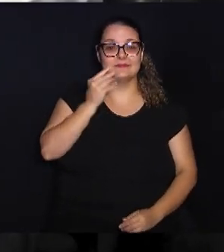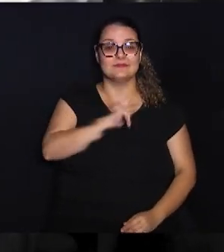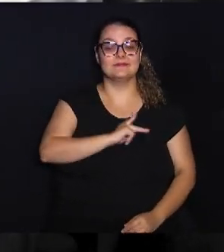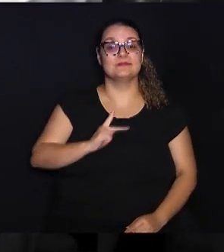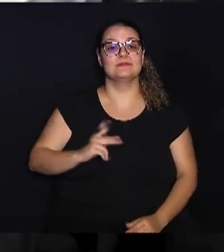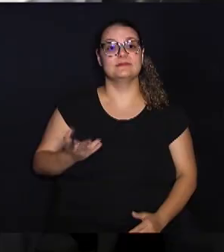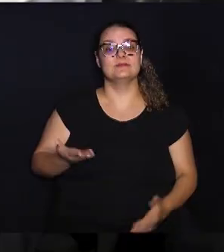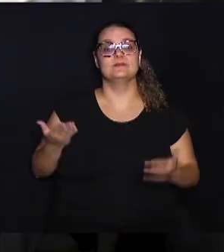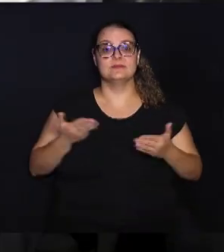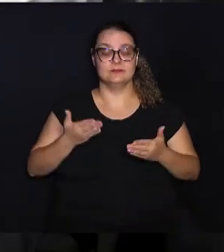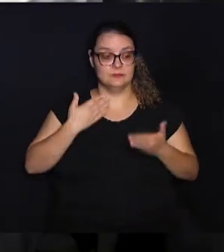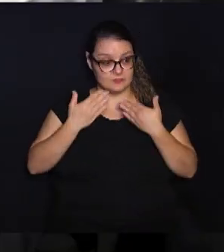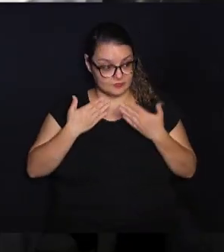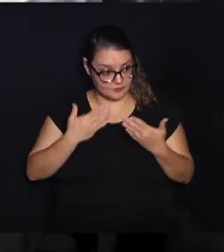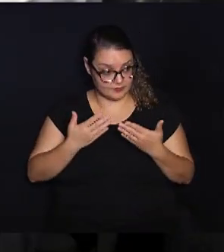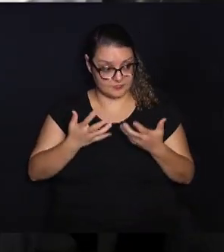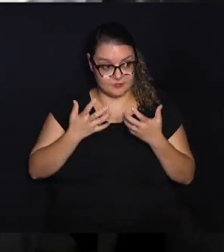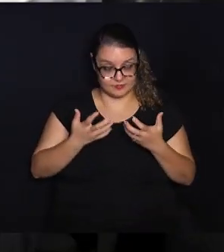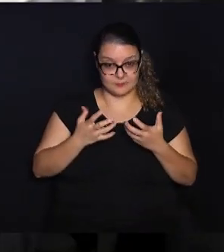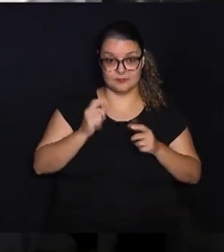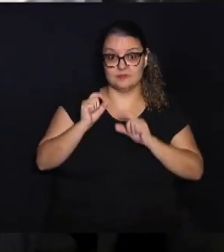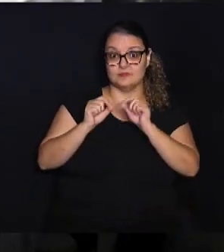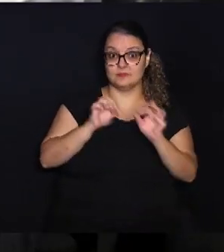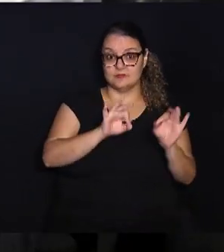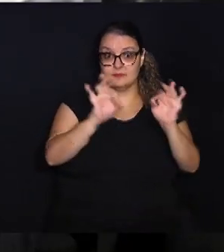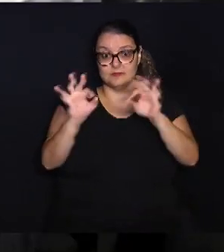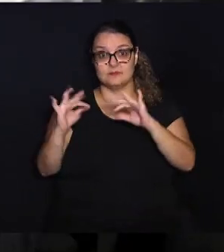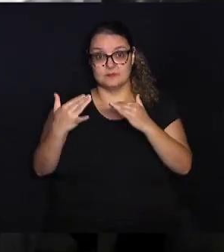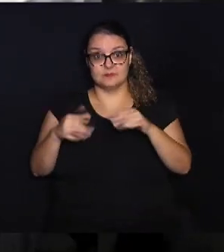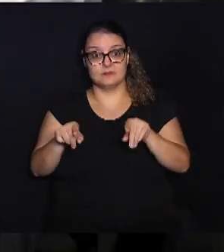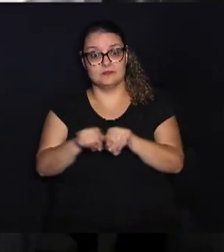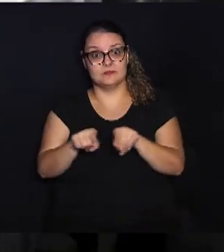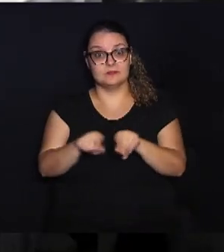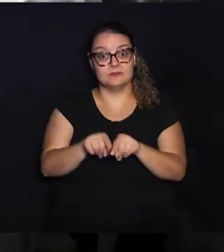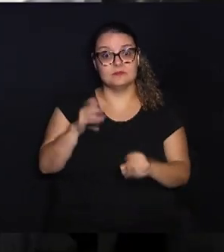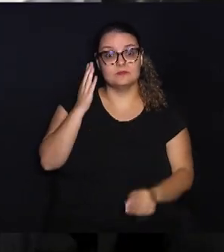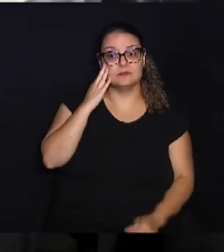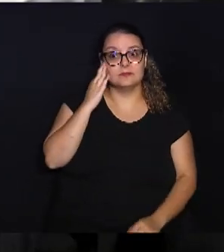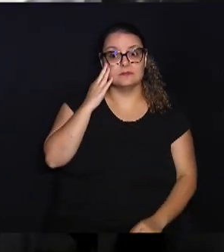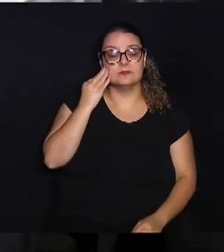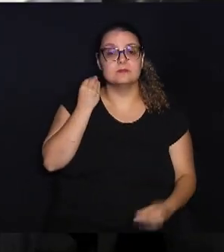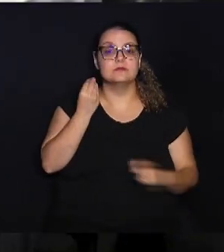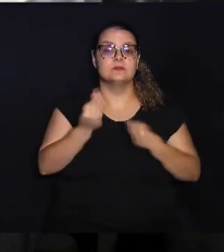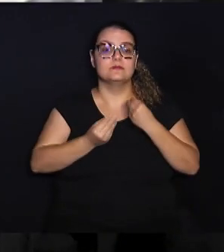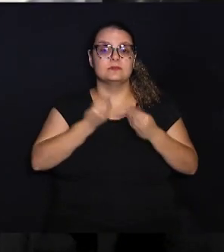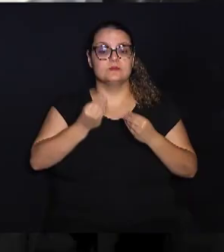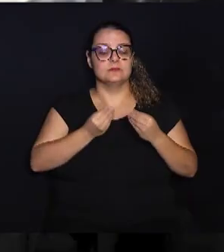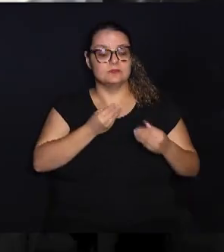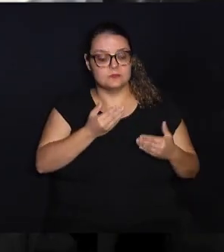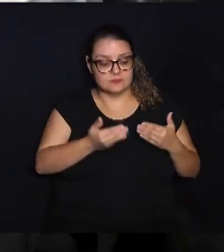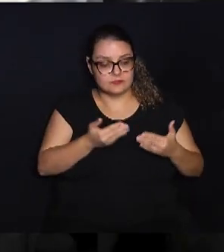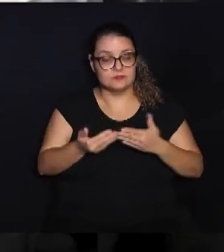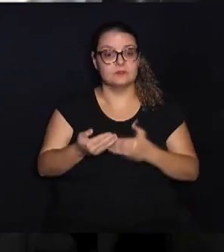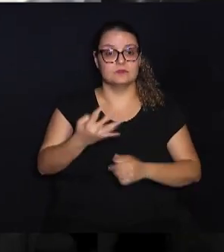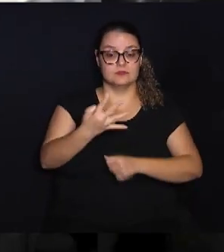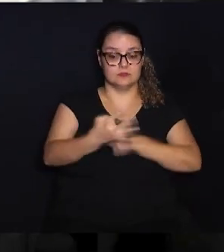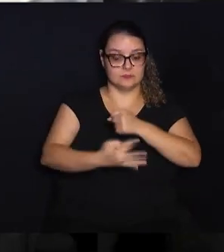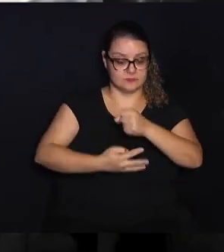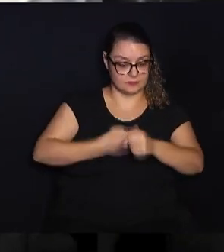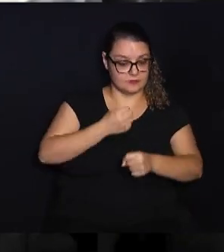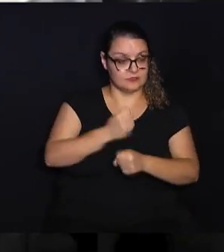E hoje eu queria conversar com você, para quem está nos acompanhando também saber, sobre como foi estes 4